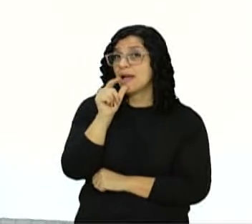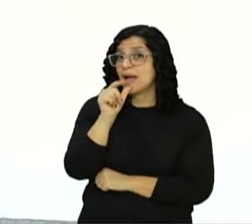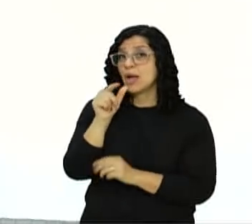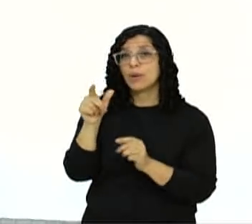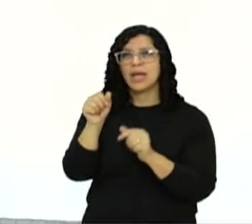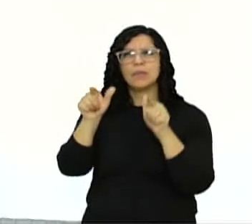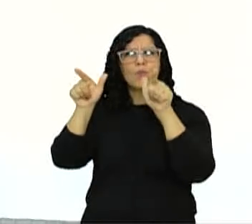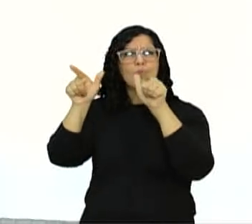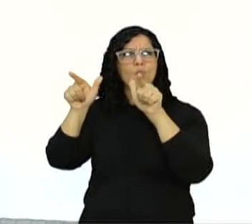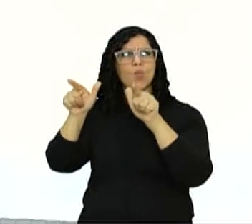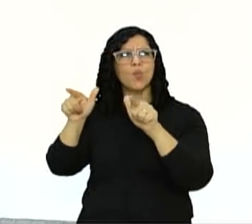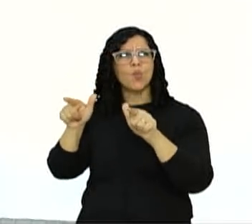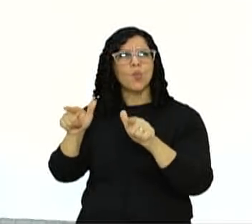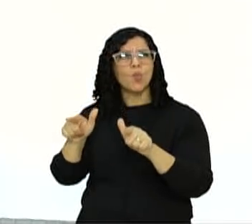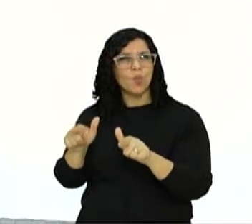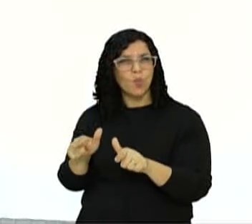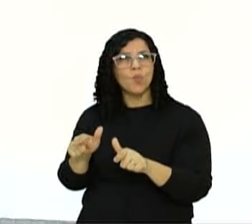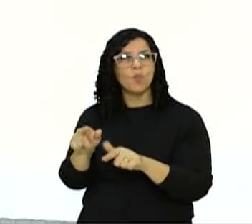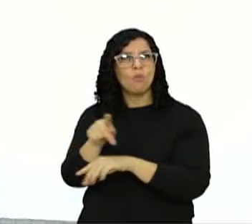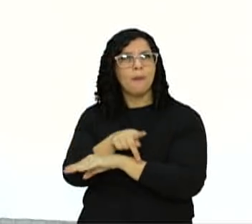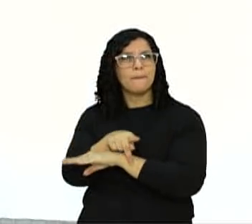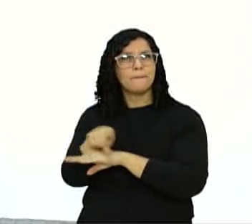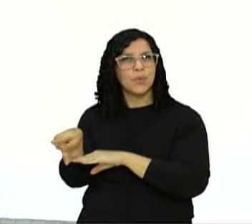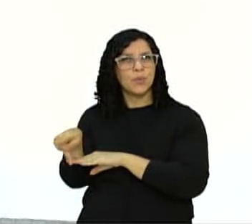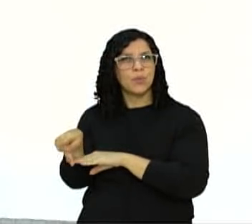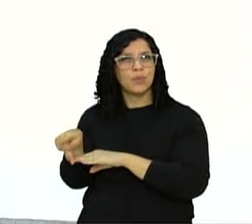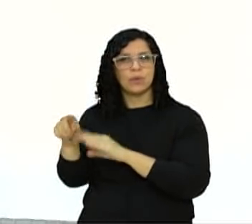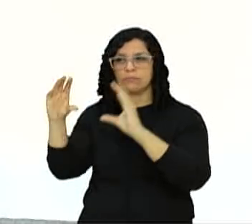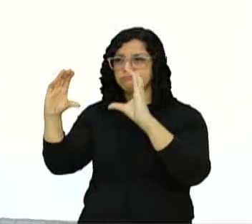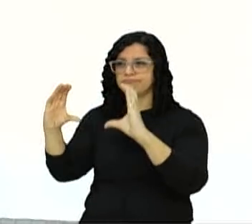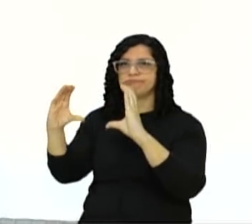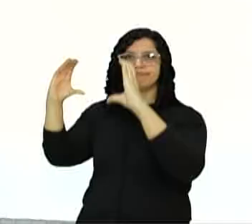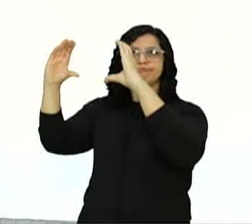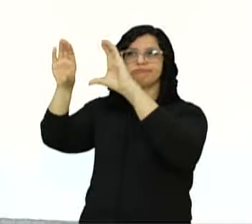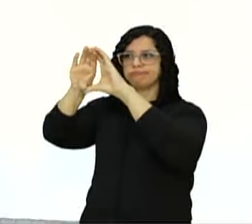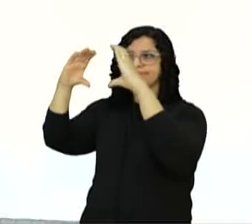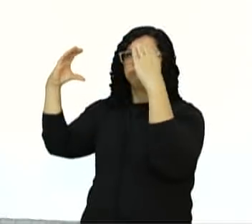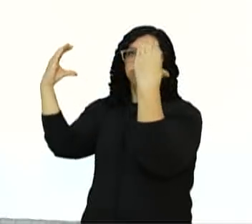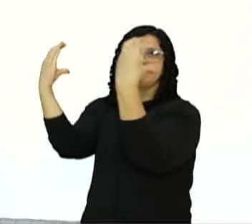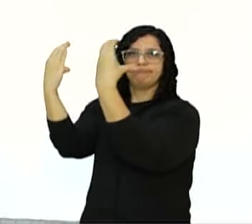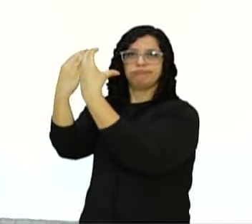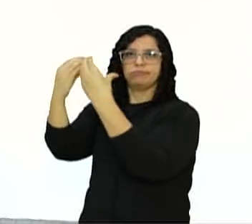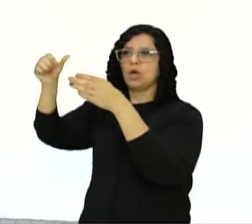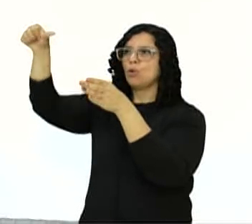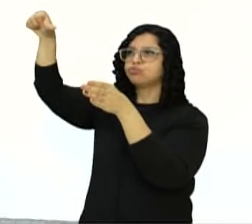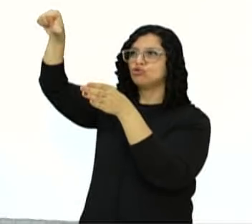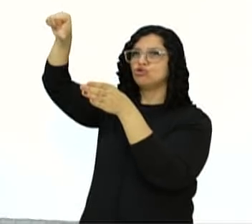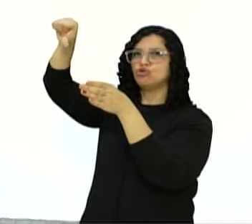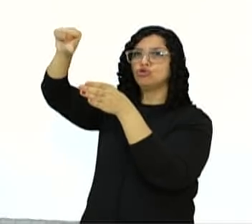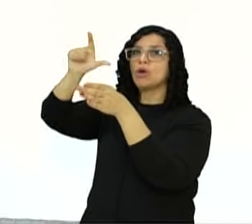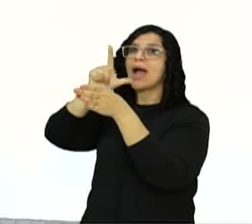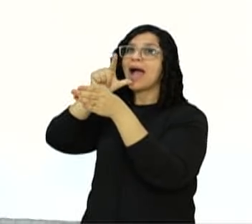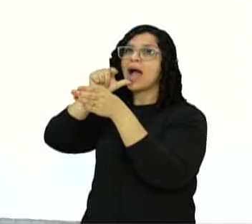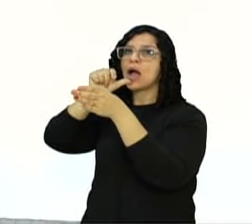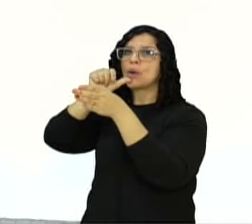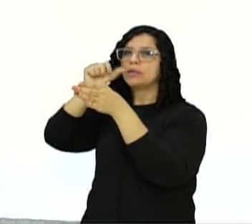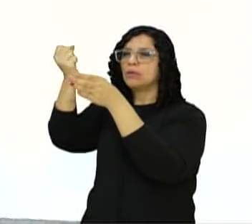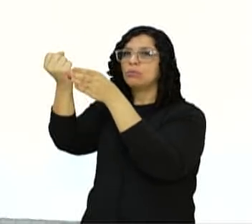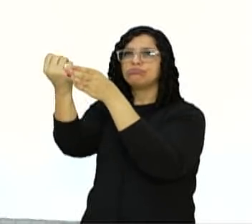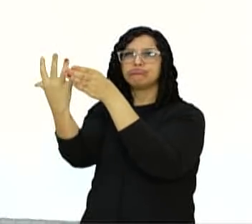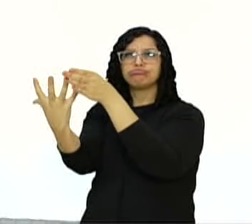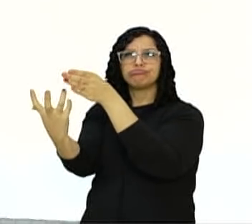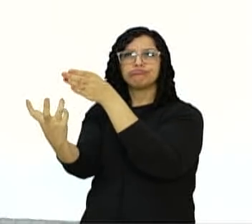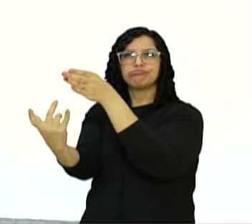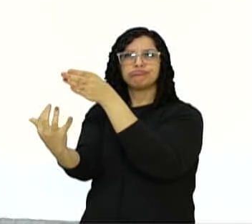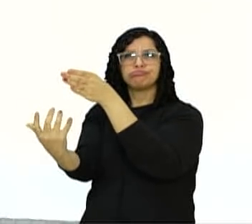seja purificada, a parte superior do filtro armazena a água e, com a força da gravidade,